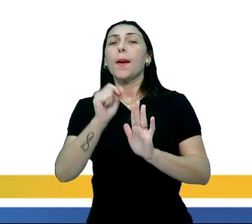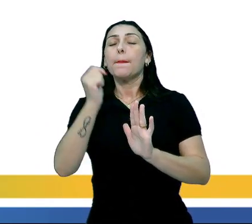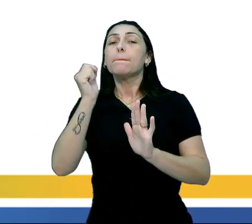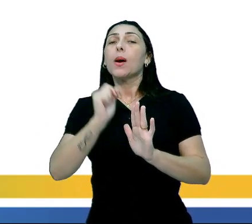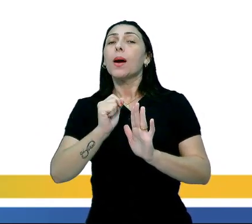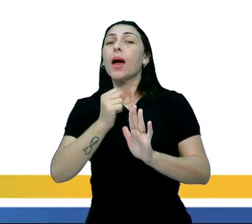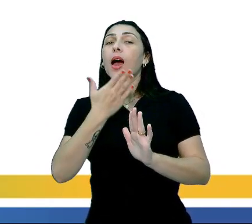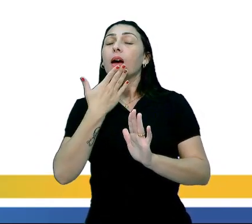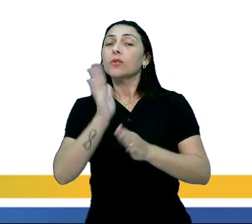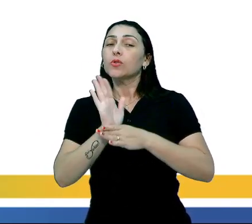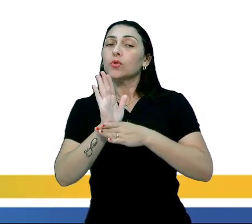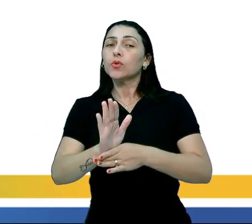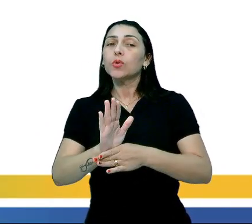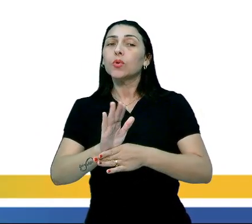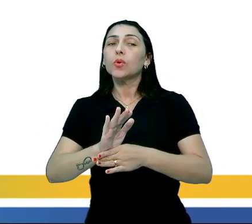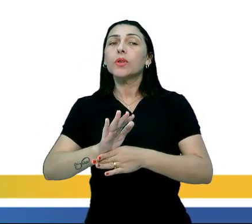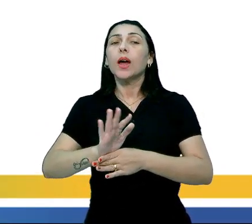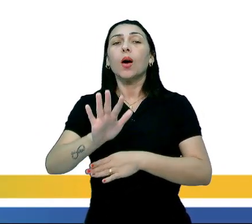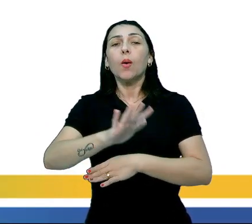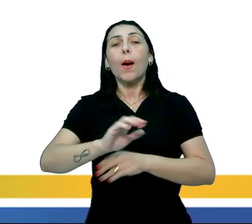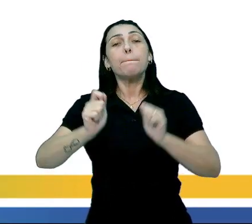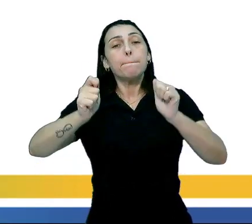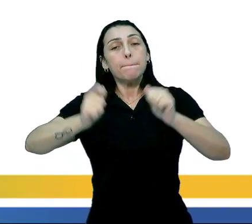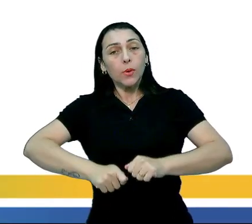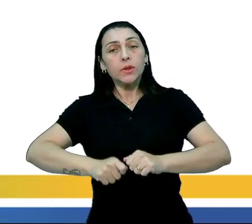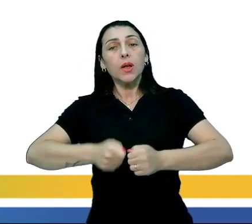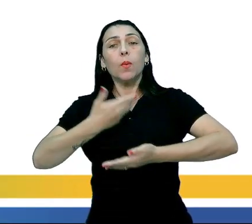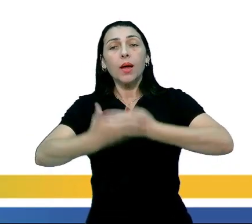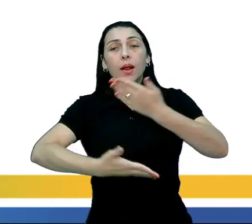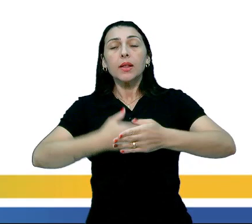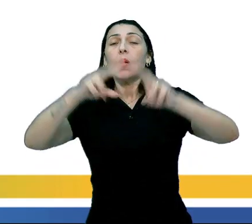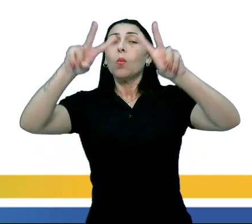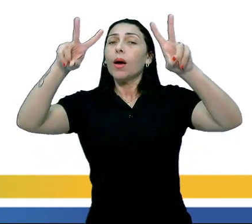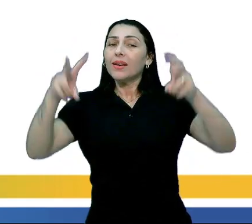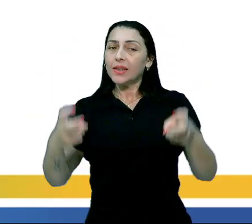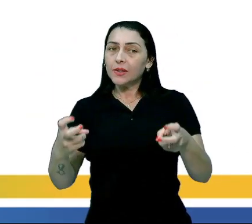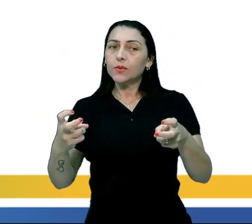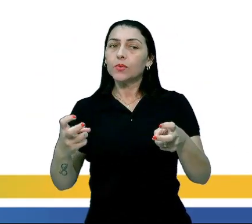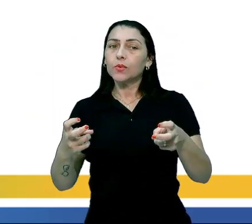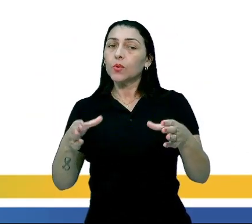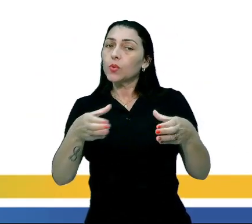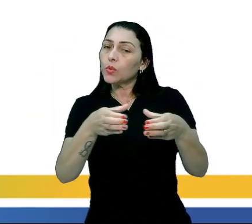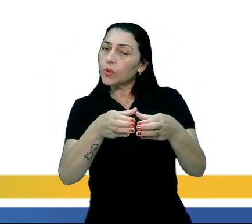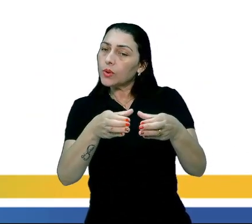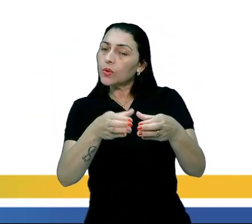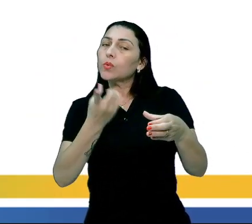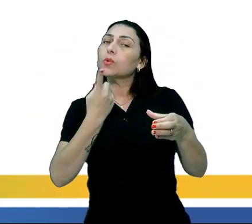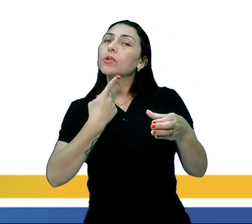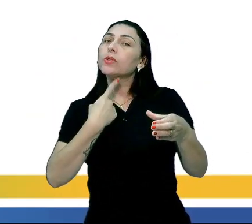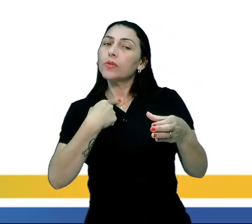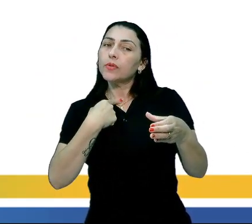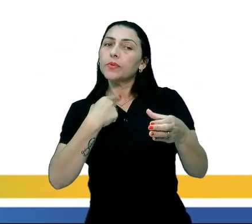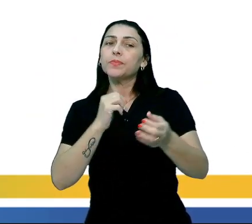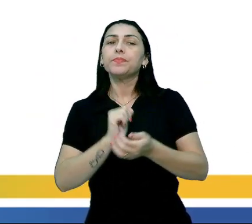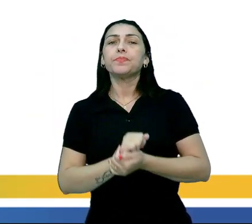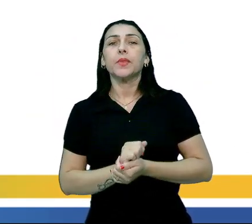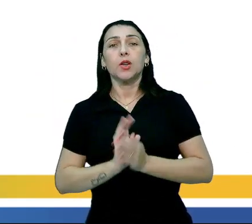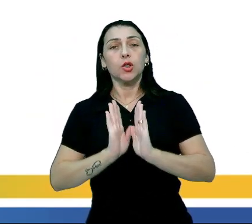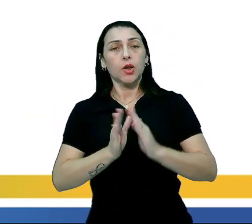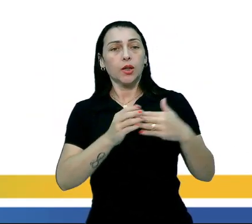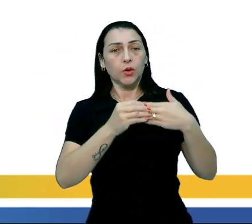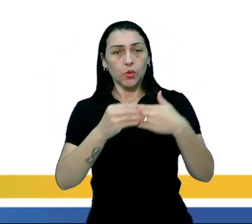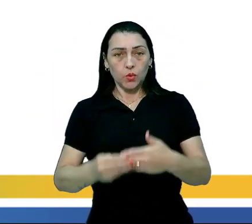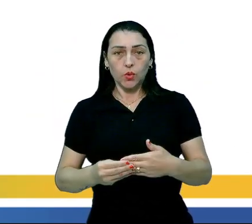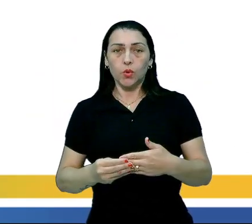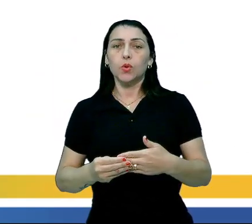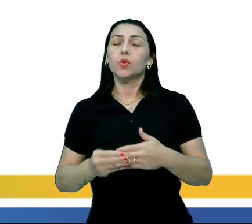defende publicamente uma posição com relação a um assunto de interesse coletivo. Já